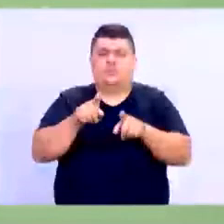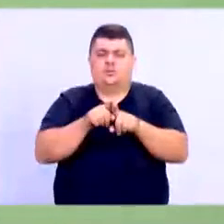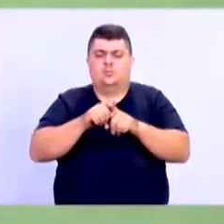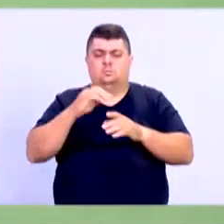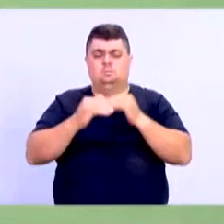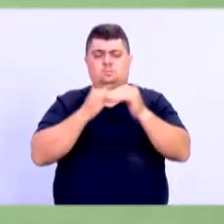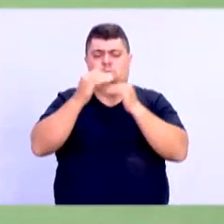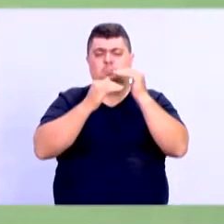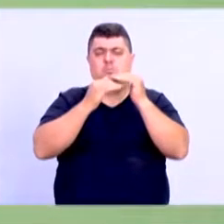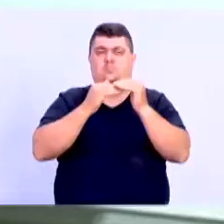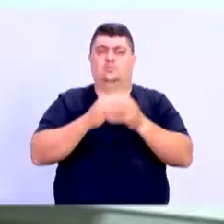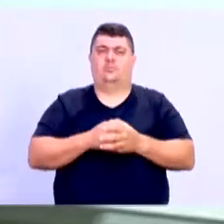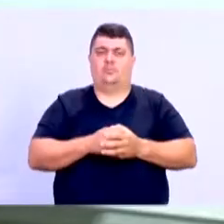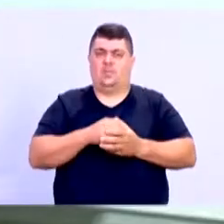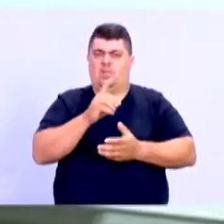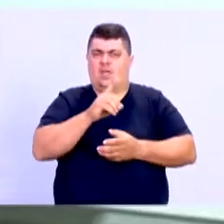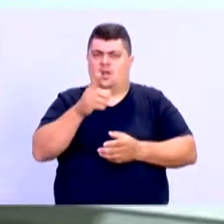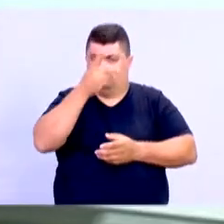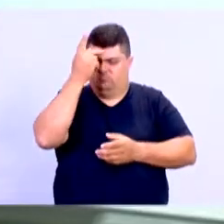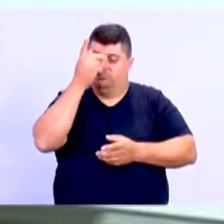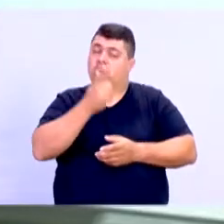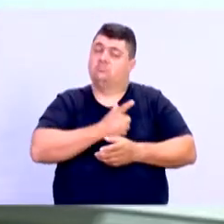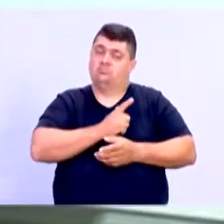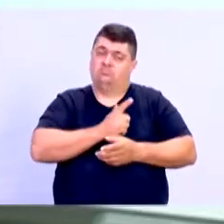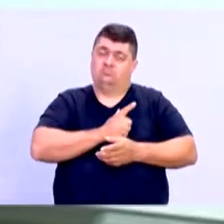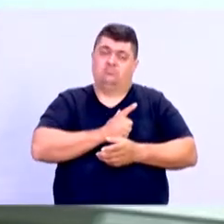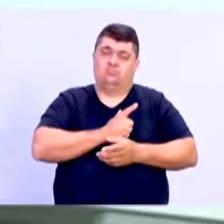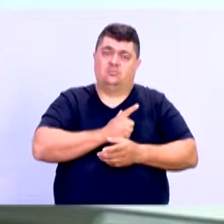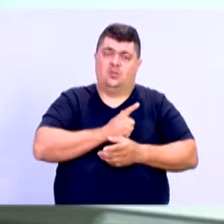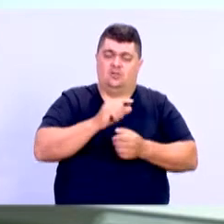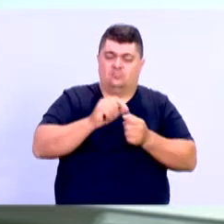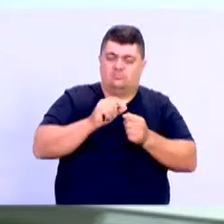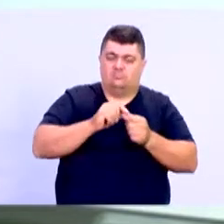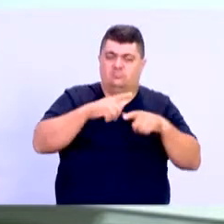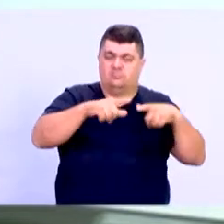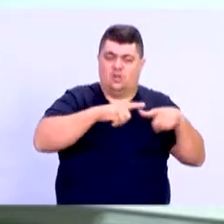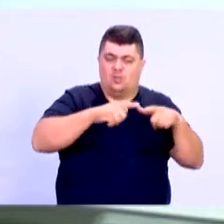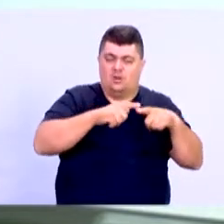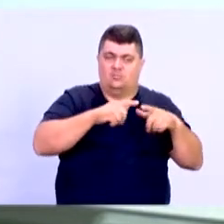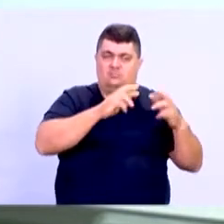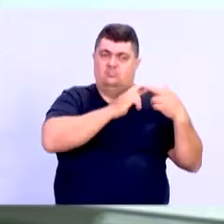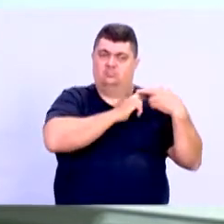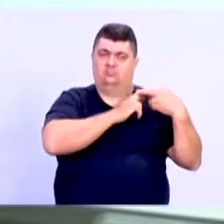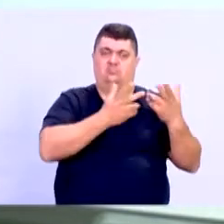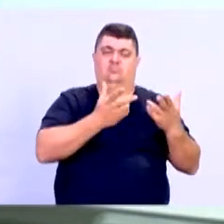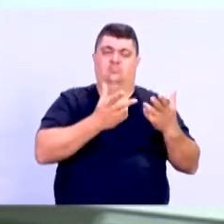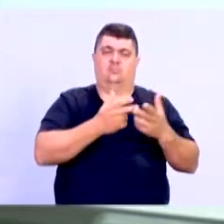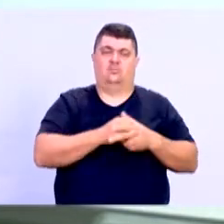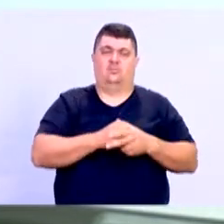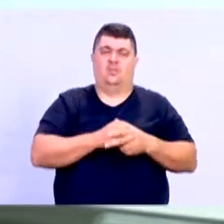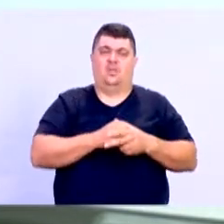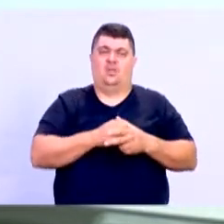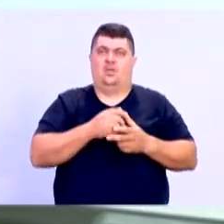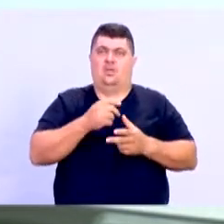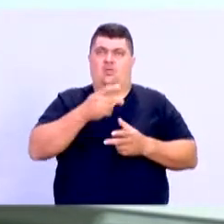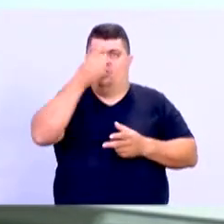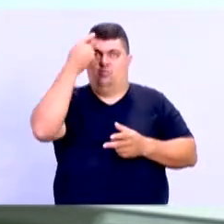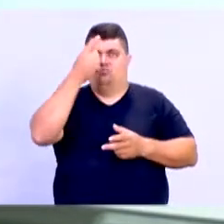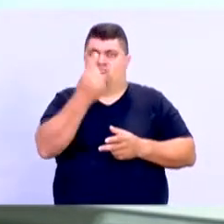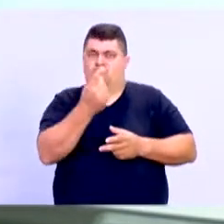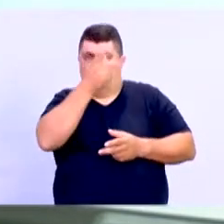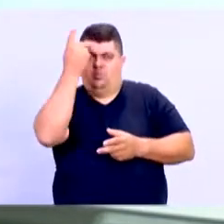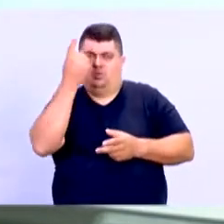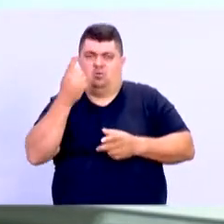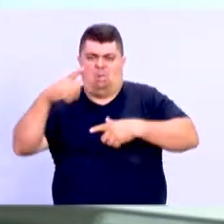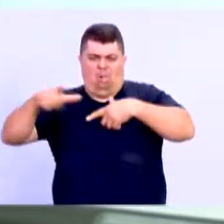desempenho. Cada pessoa dentro da organização tem a sua finalidade. Ninguém dentro da organização pode trabalhar demais, além